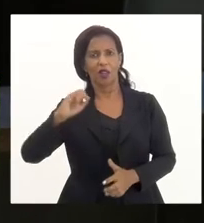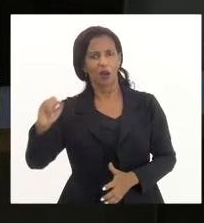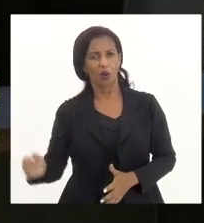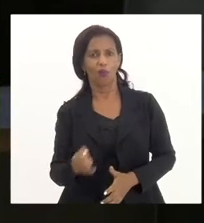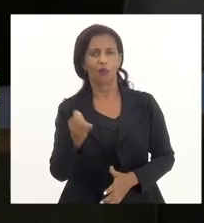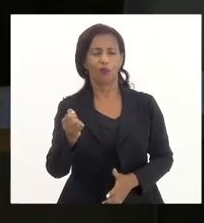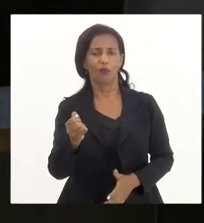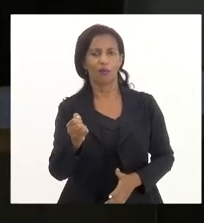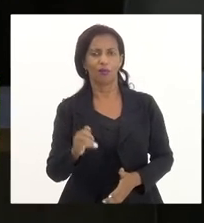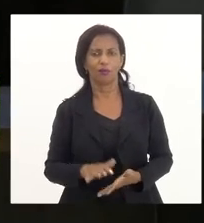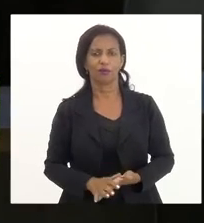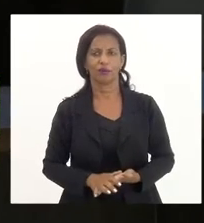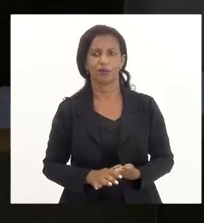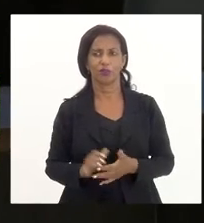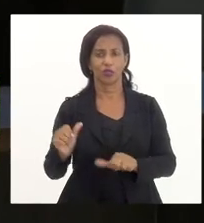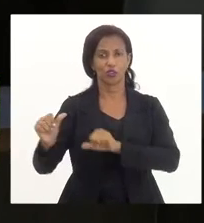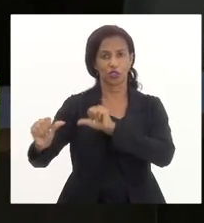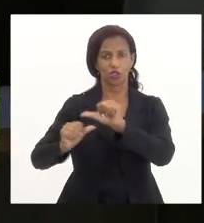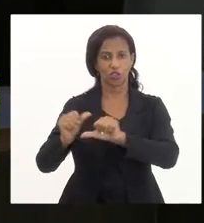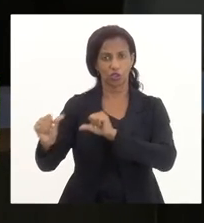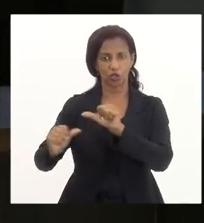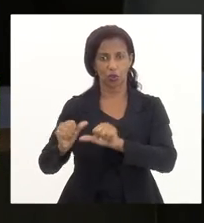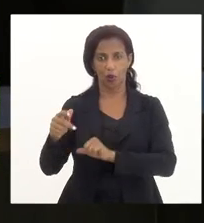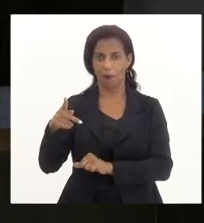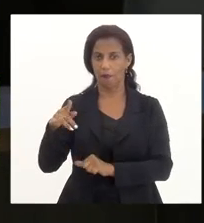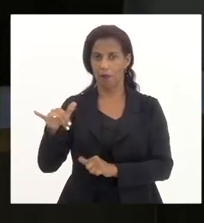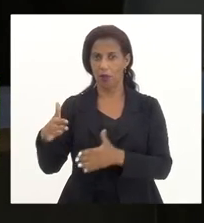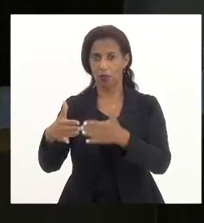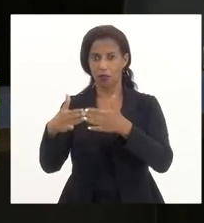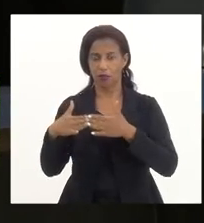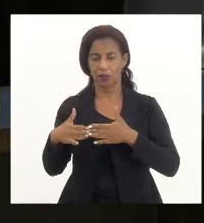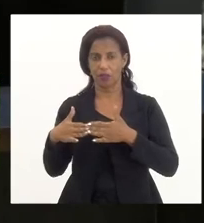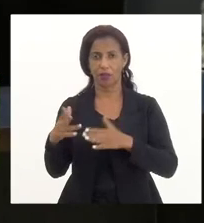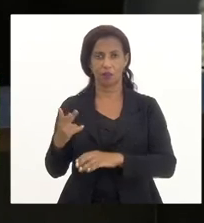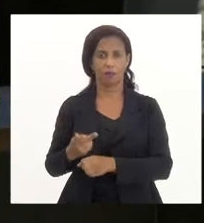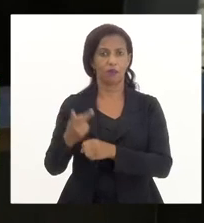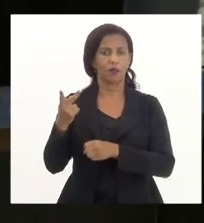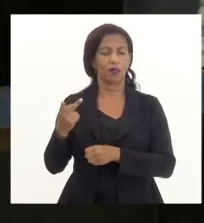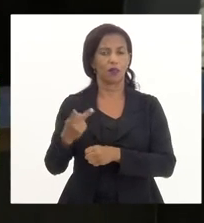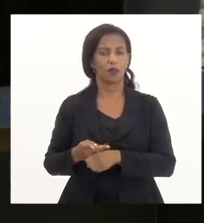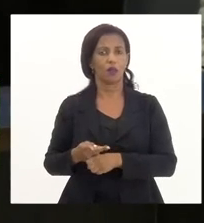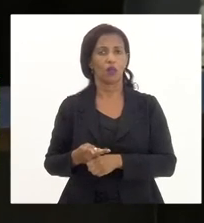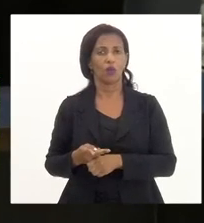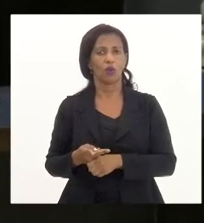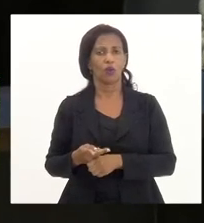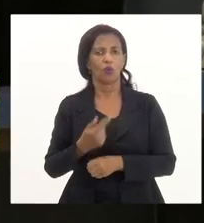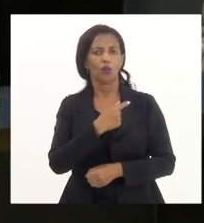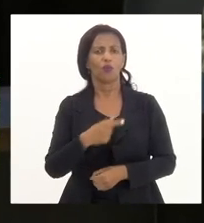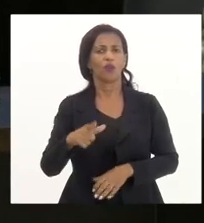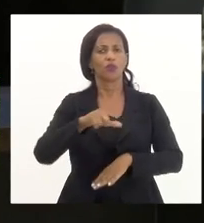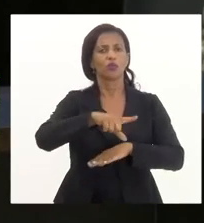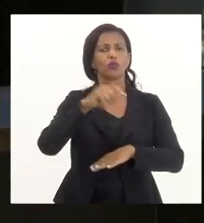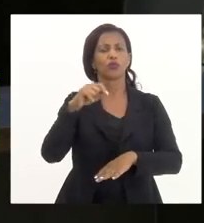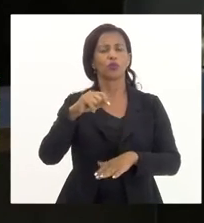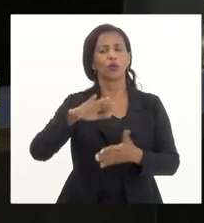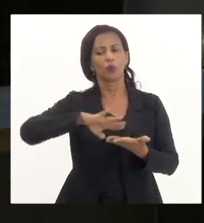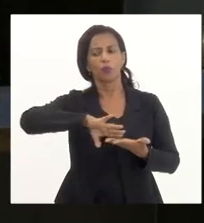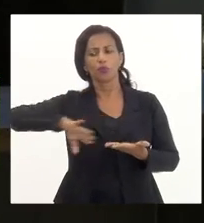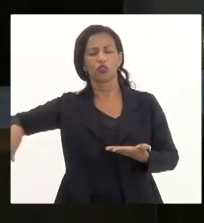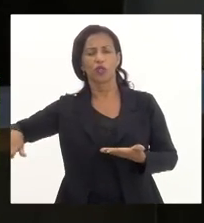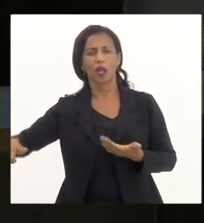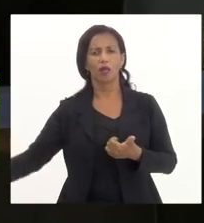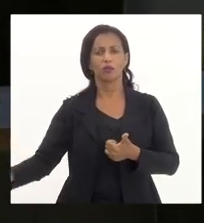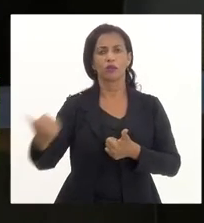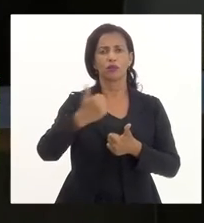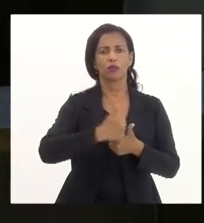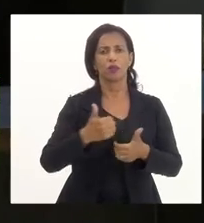possibilidade de troca por percurso da licença-prêmio o governo optou por distinguir e já no lugar